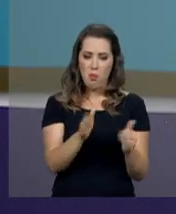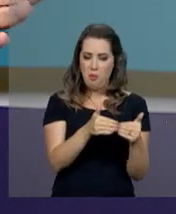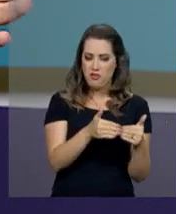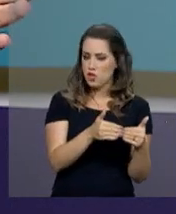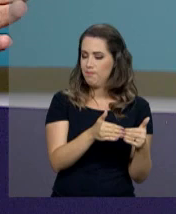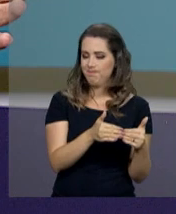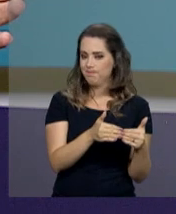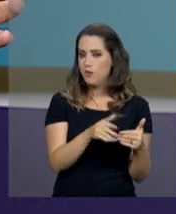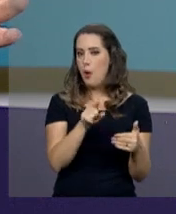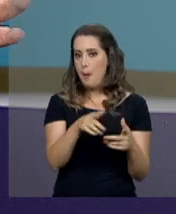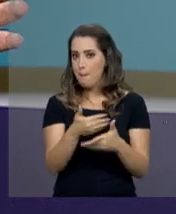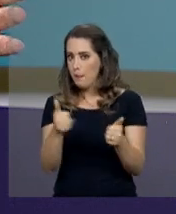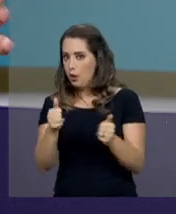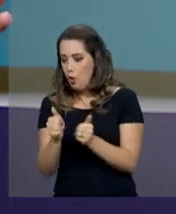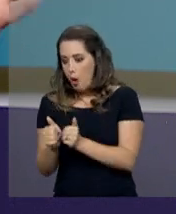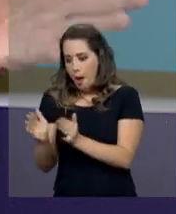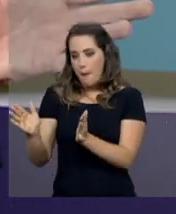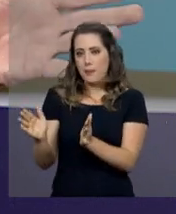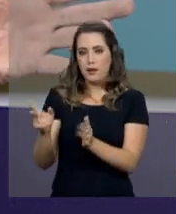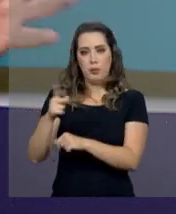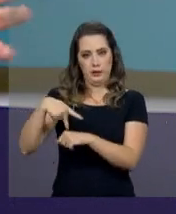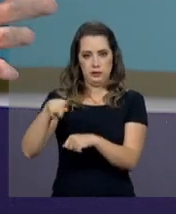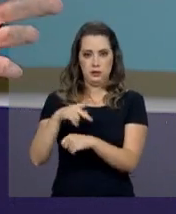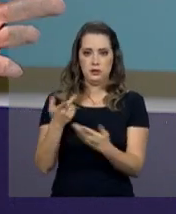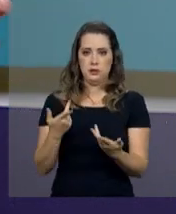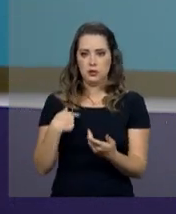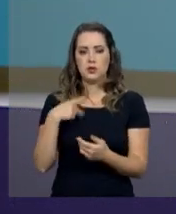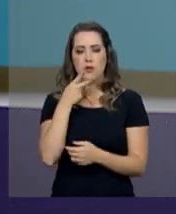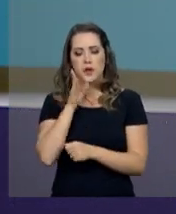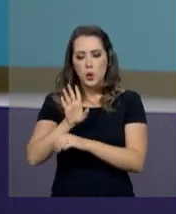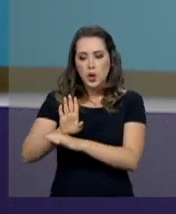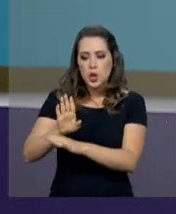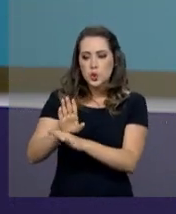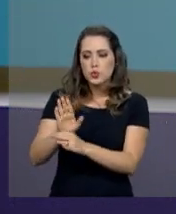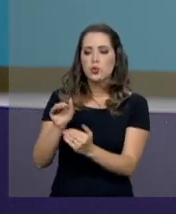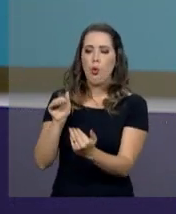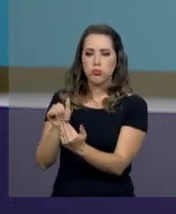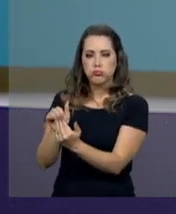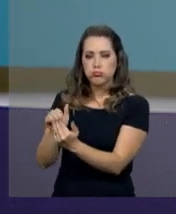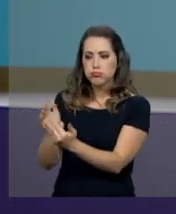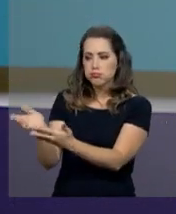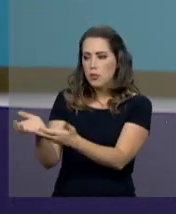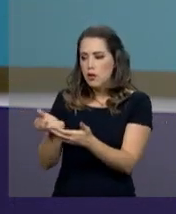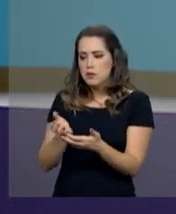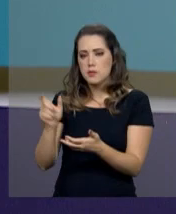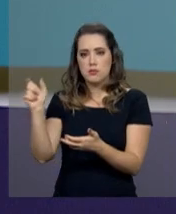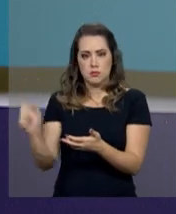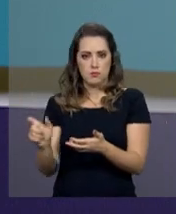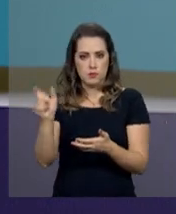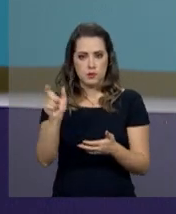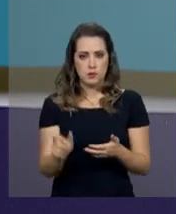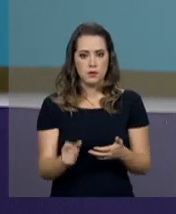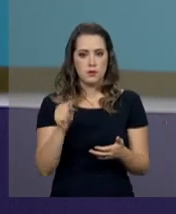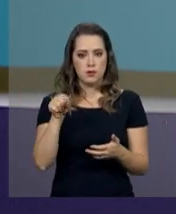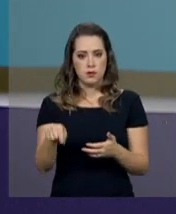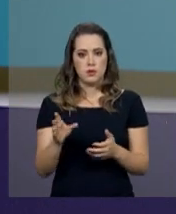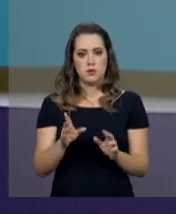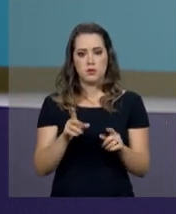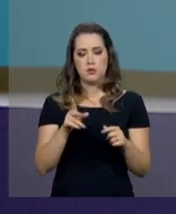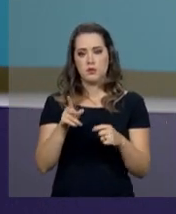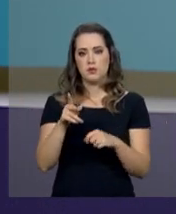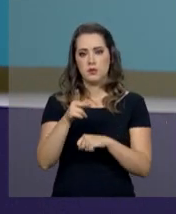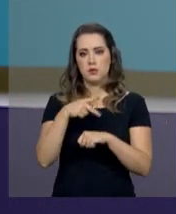o presidente destacou a questão da tolerância e solidariedade contra é justamente o isolacionismo